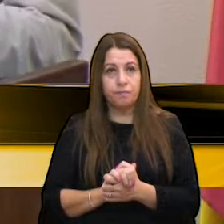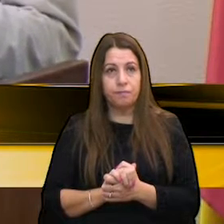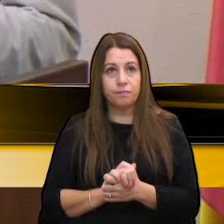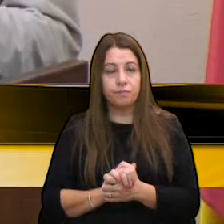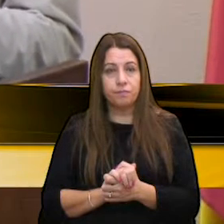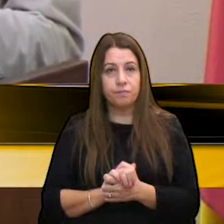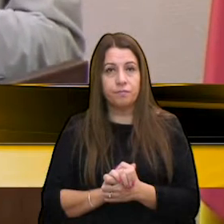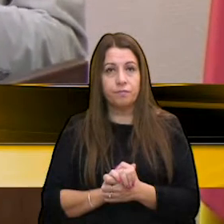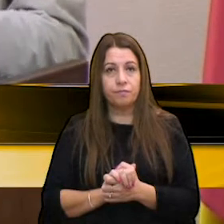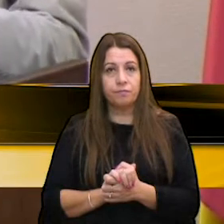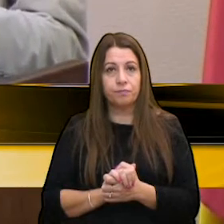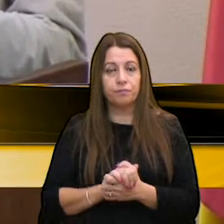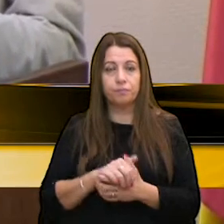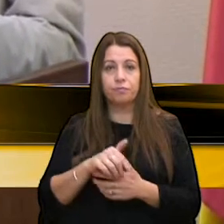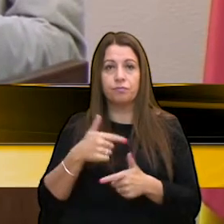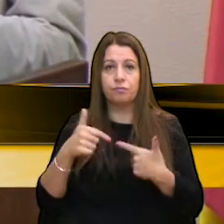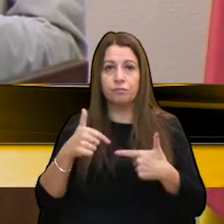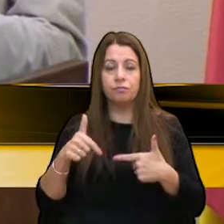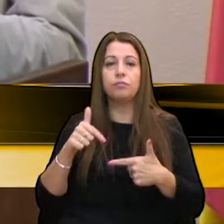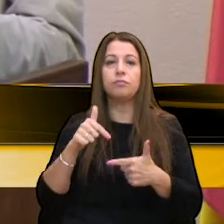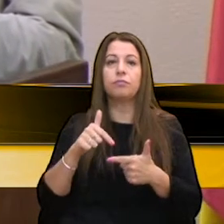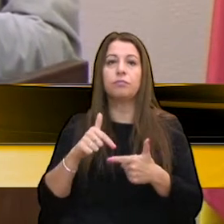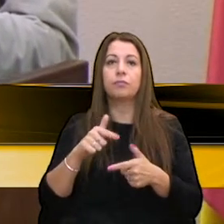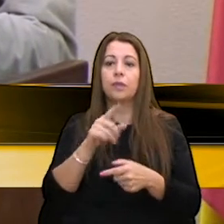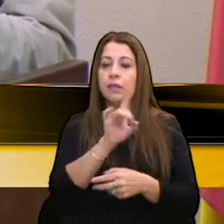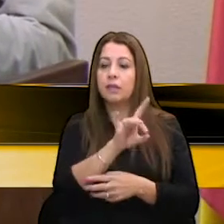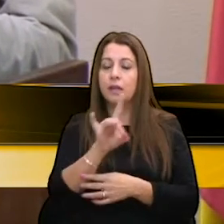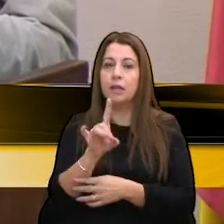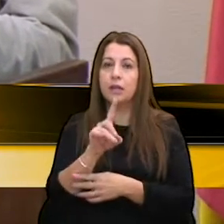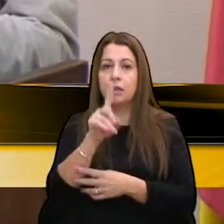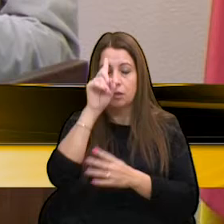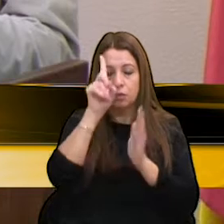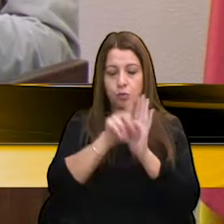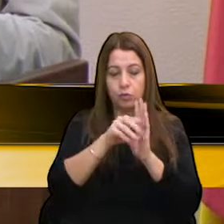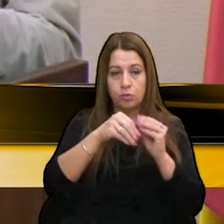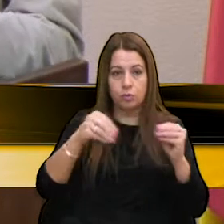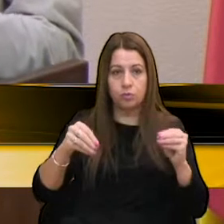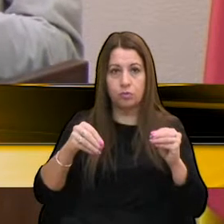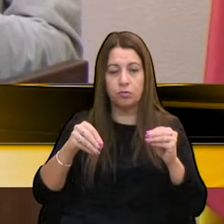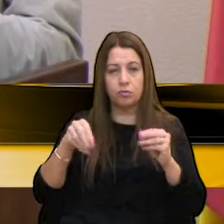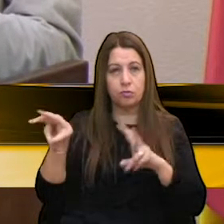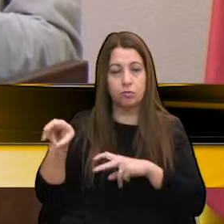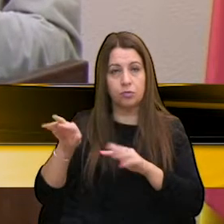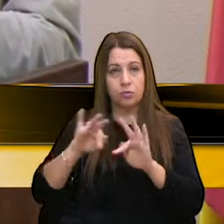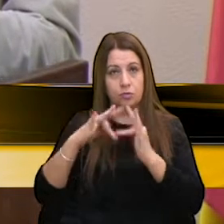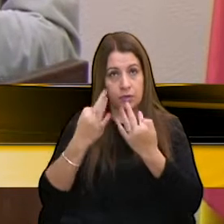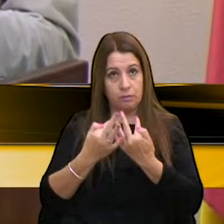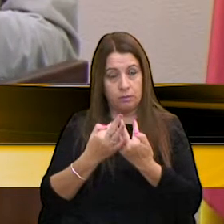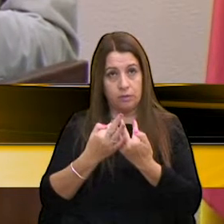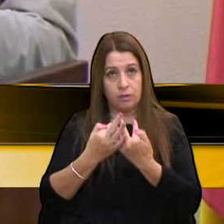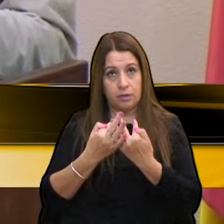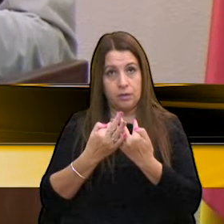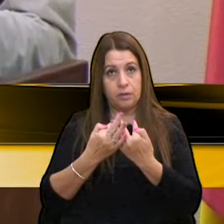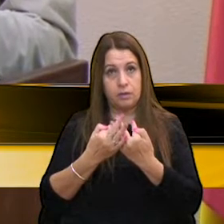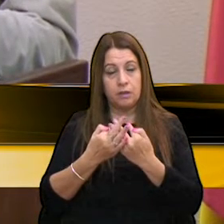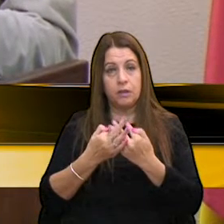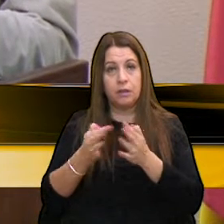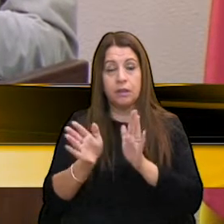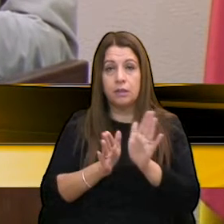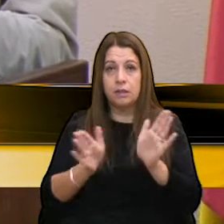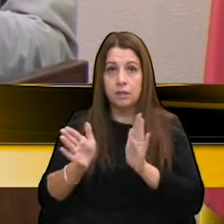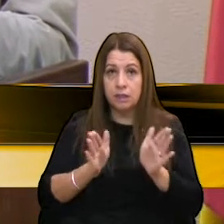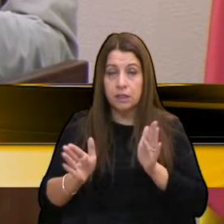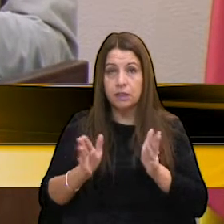E a geração de empregos em cada propriedade da agricultura familiar, para se